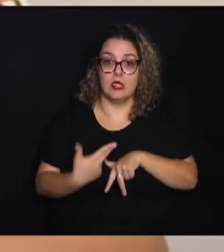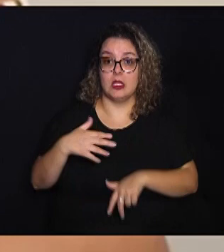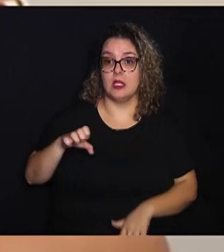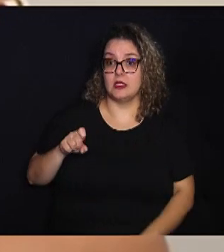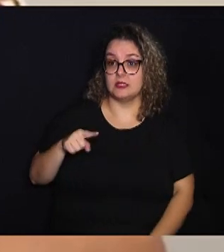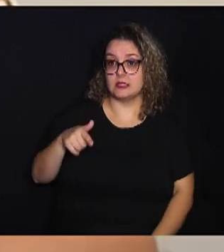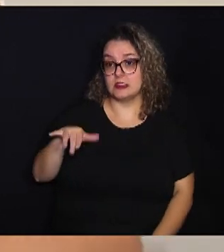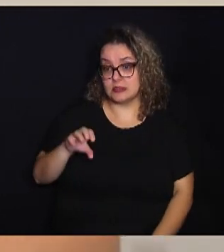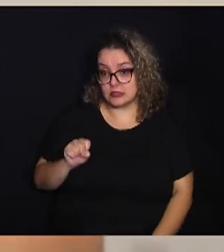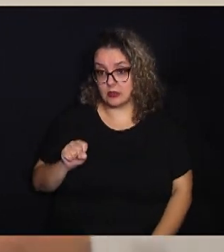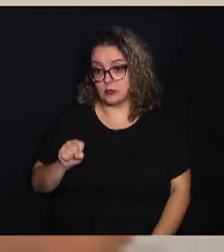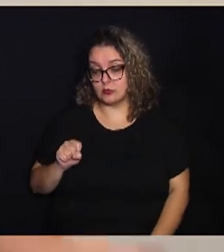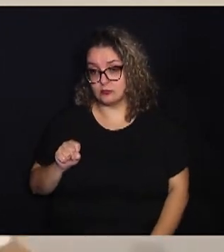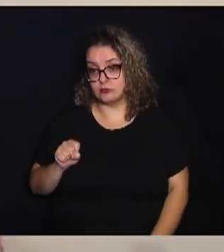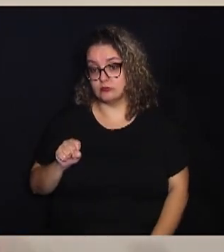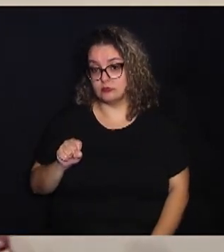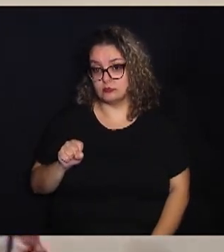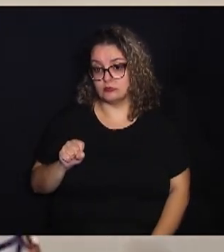de